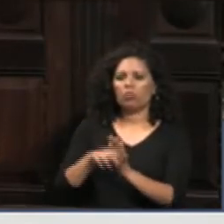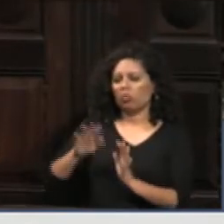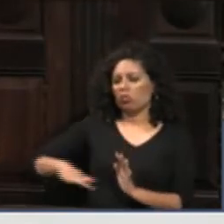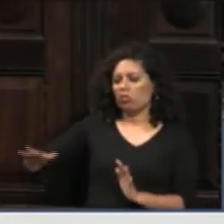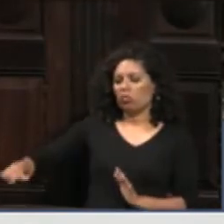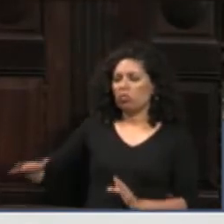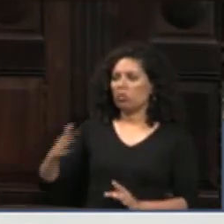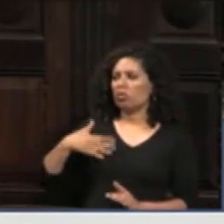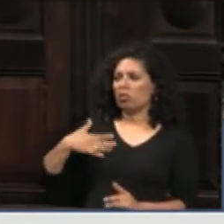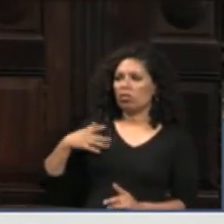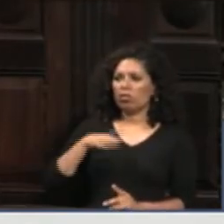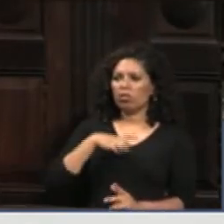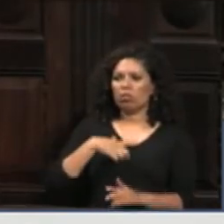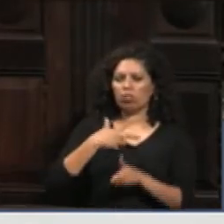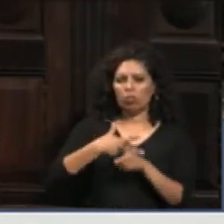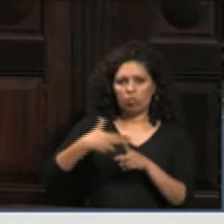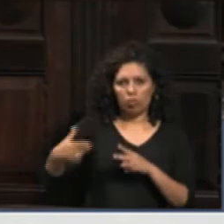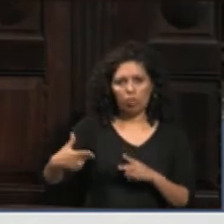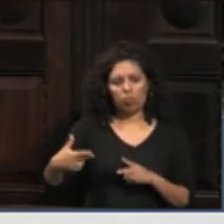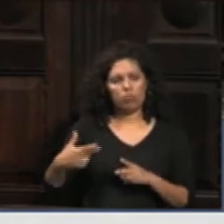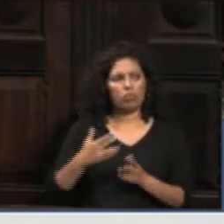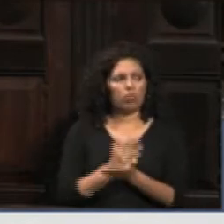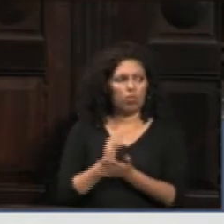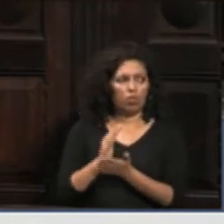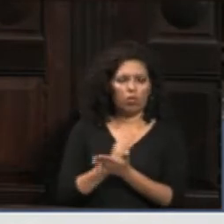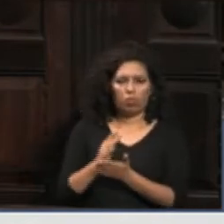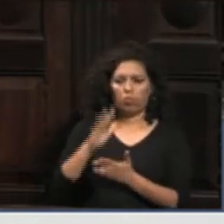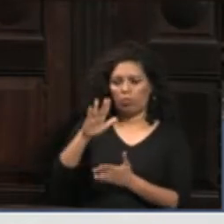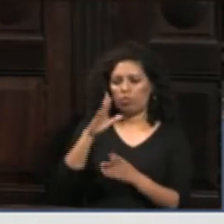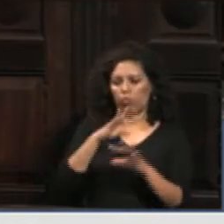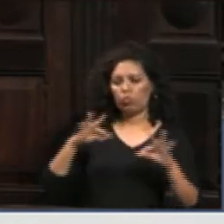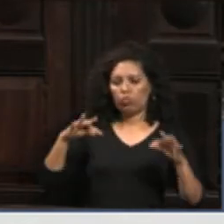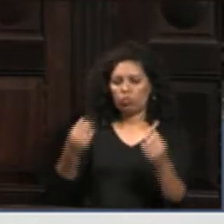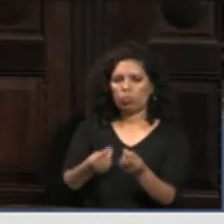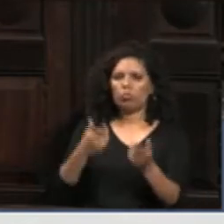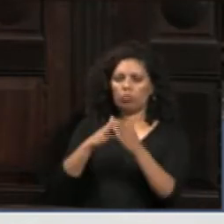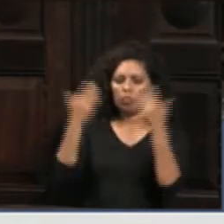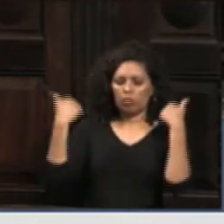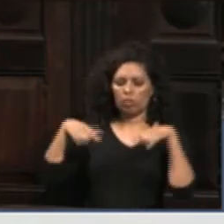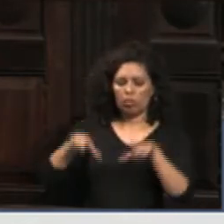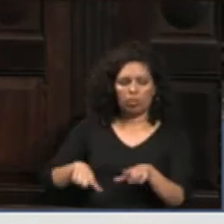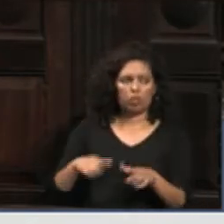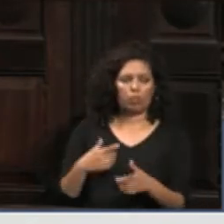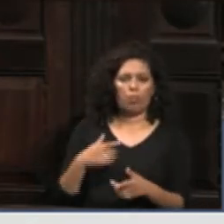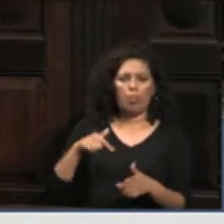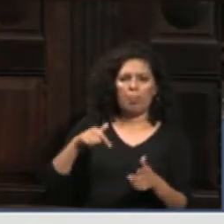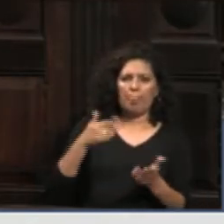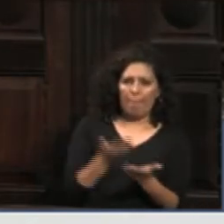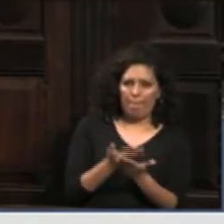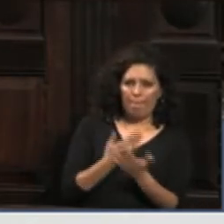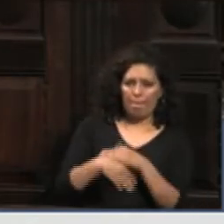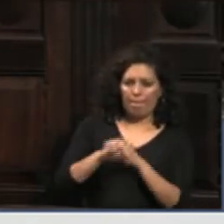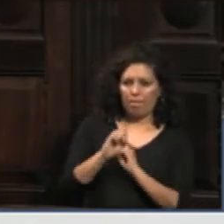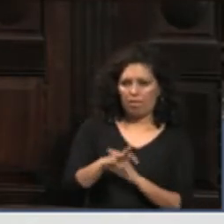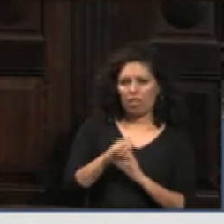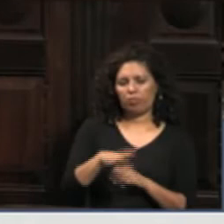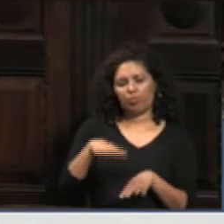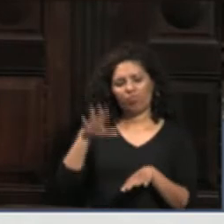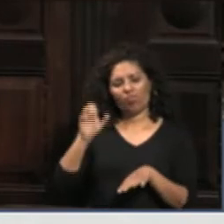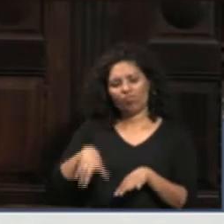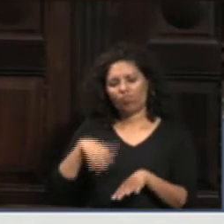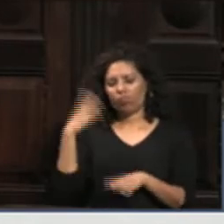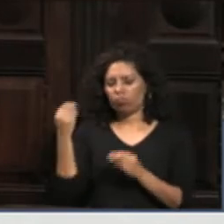vitórias do nosso mandato, mas de todo o Parlamento Estadual. A questão da educação sempre foi com muita